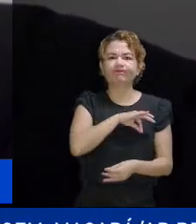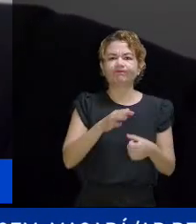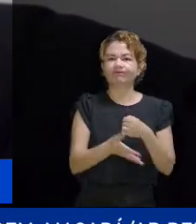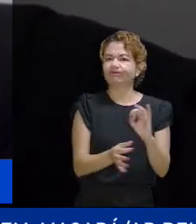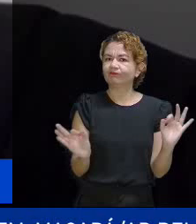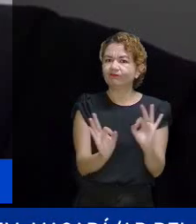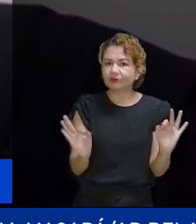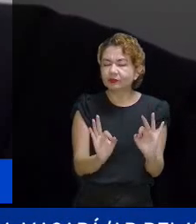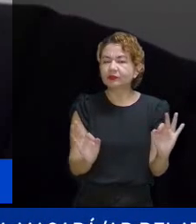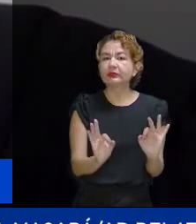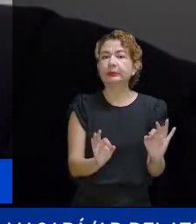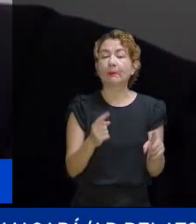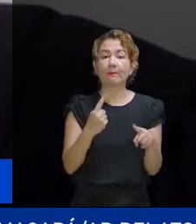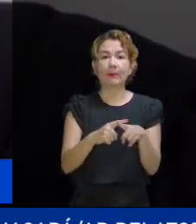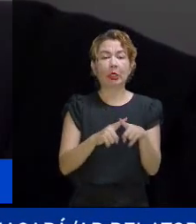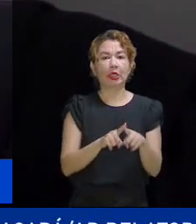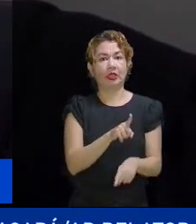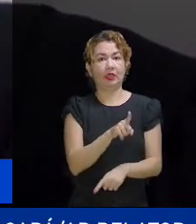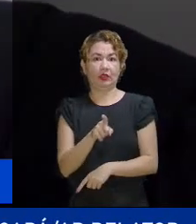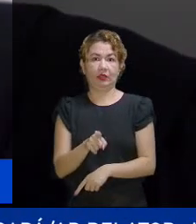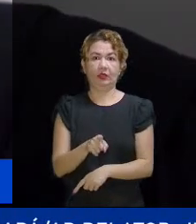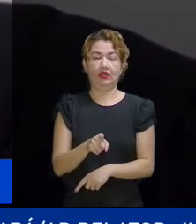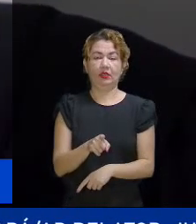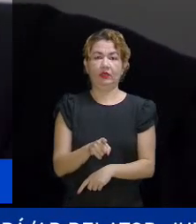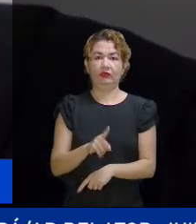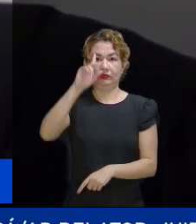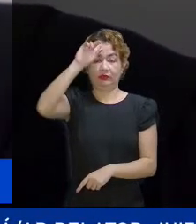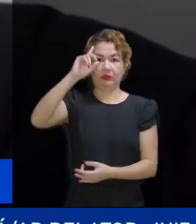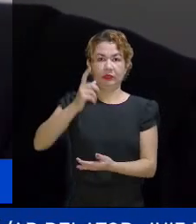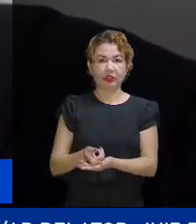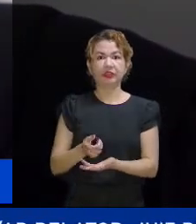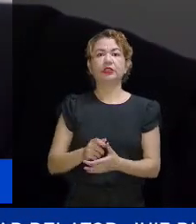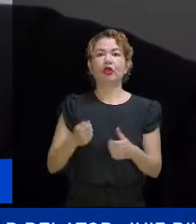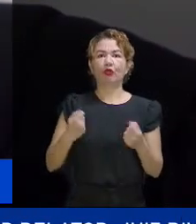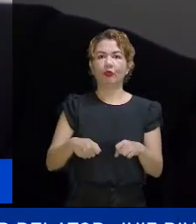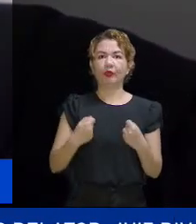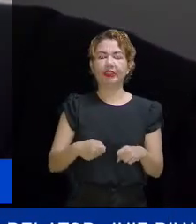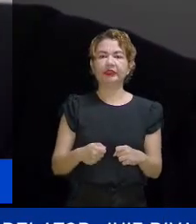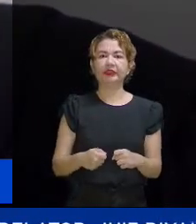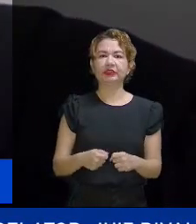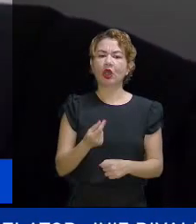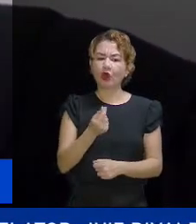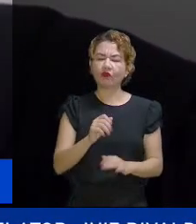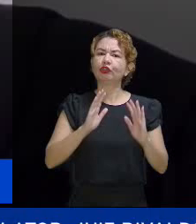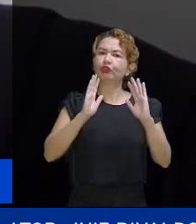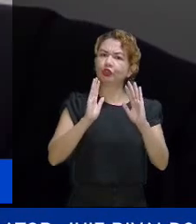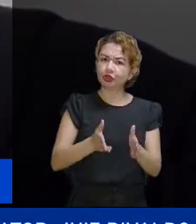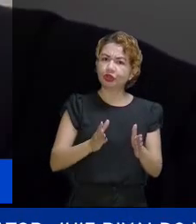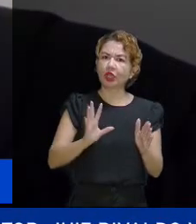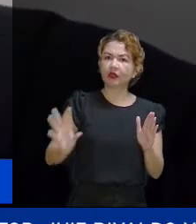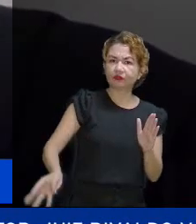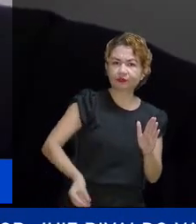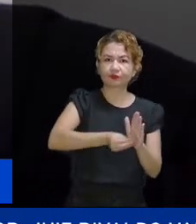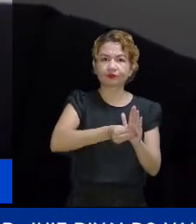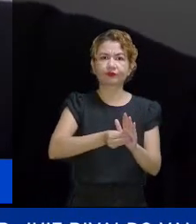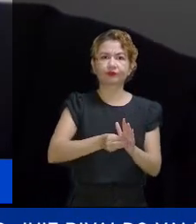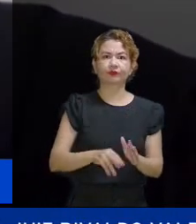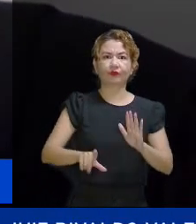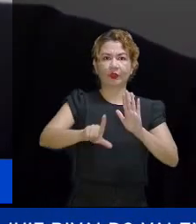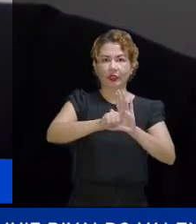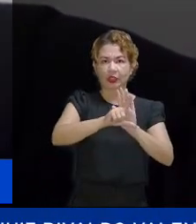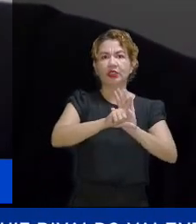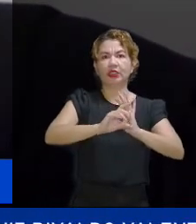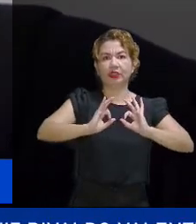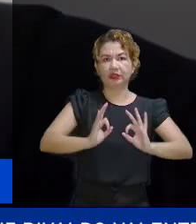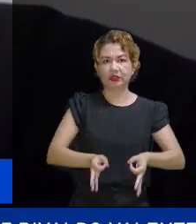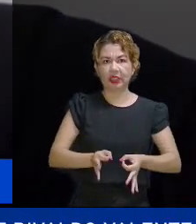cargo efetivo, uma vez que a sua definição deve observar os valores já fixados pela legislação de regência.